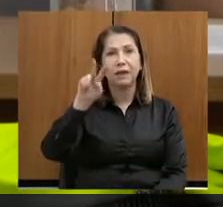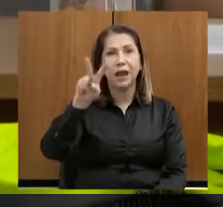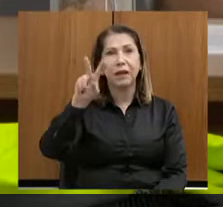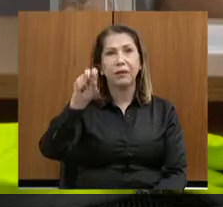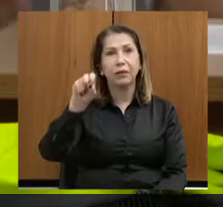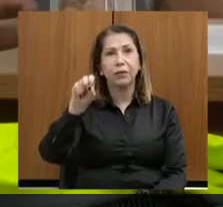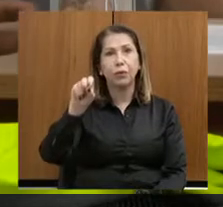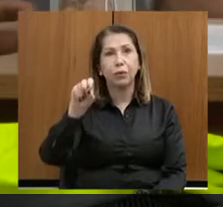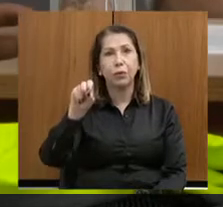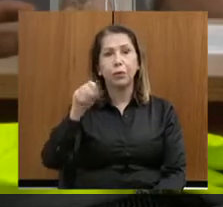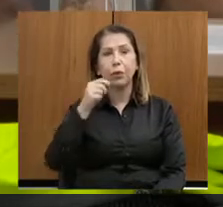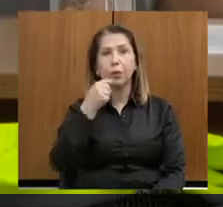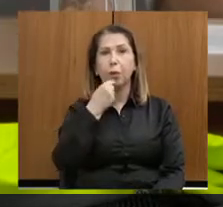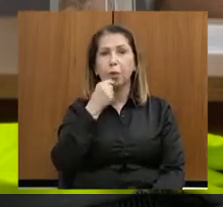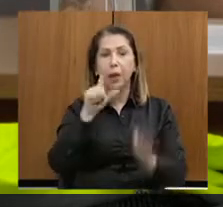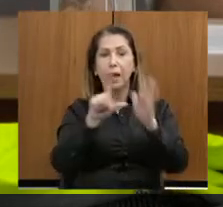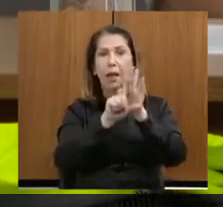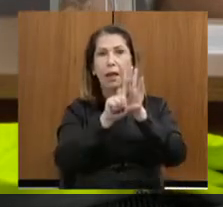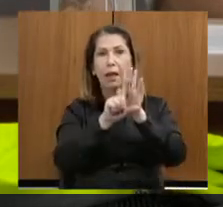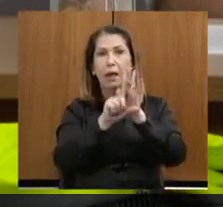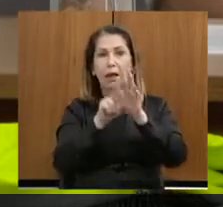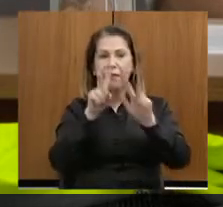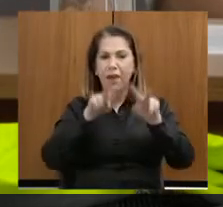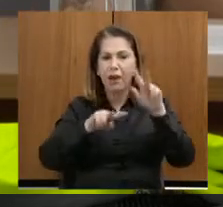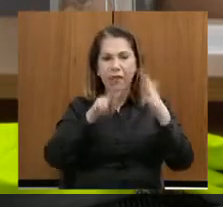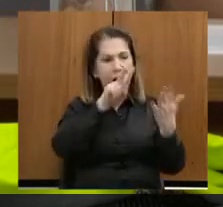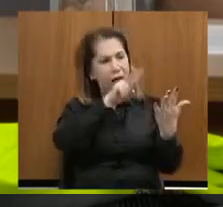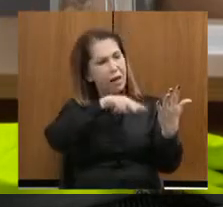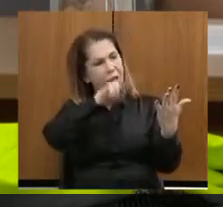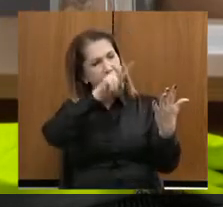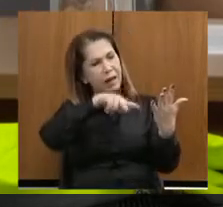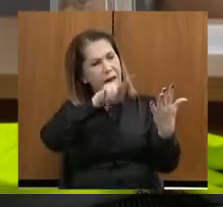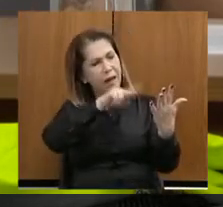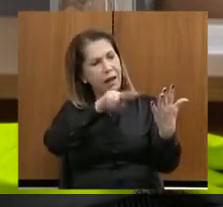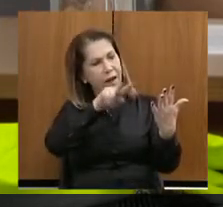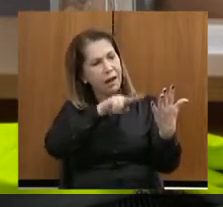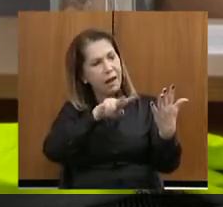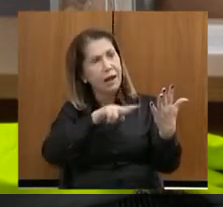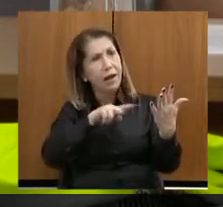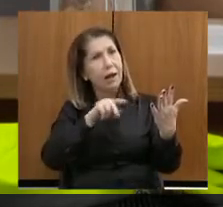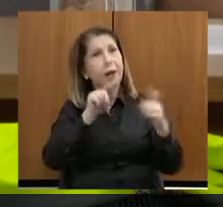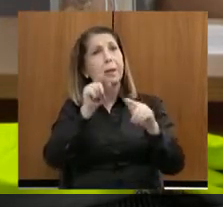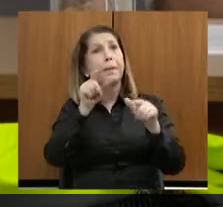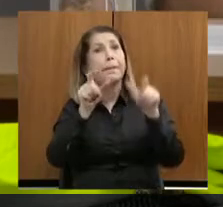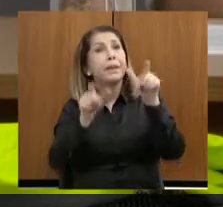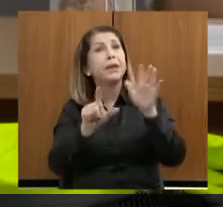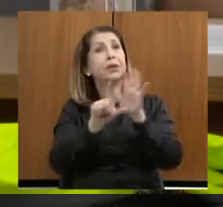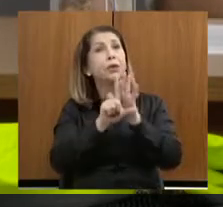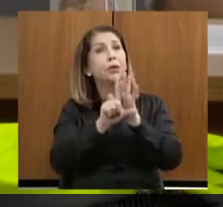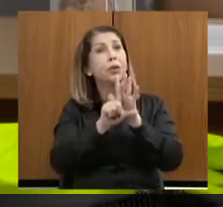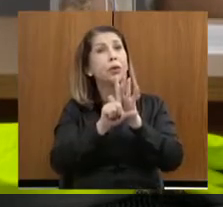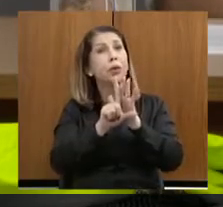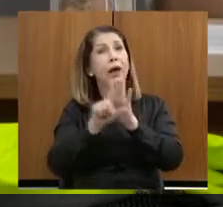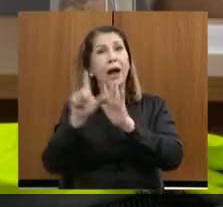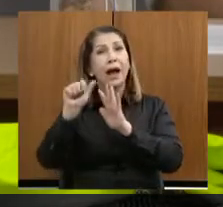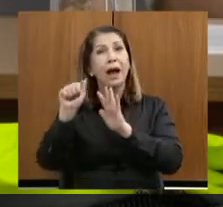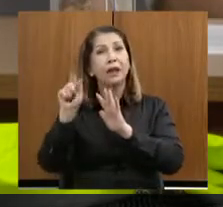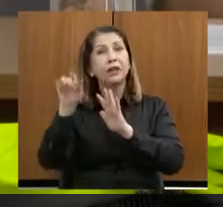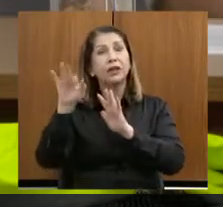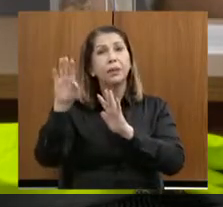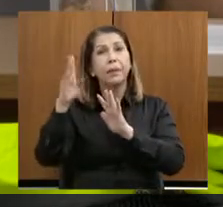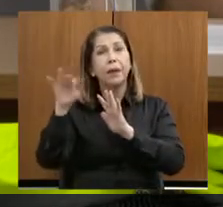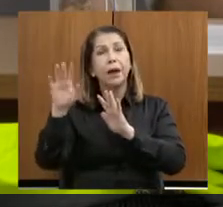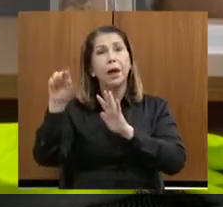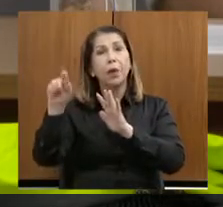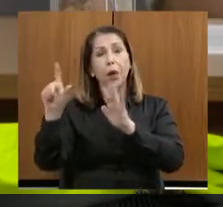verificar isso antes mesmo né porque parece que as pessoas que foram contempladas na lei Audi branco e não vão ser